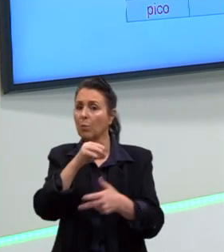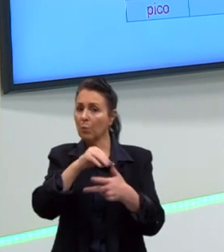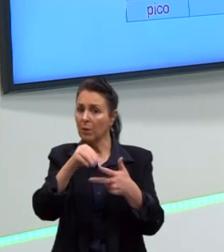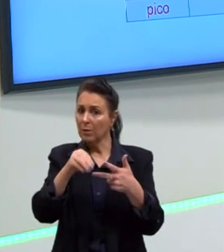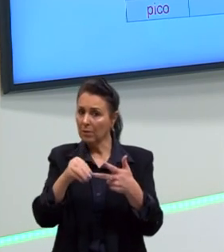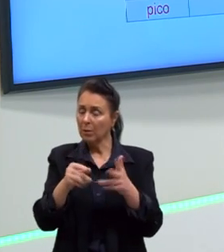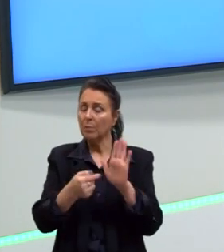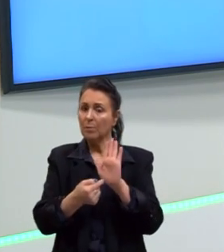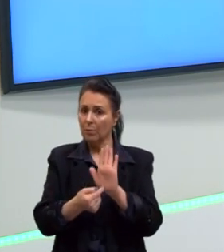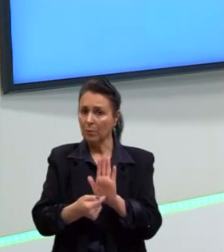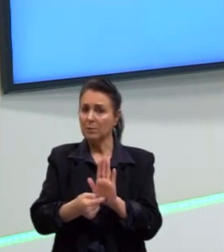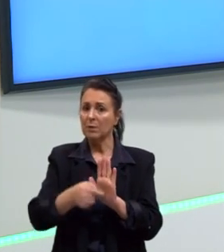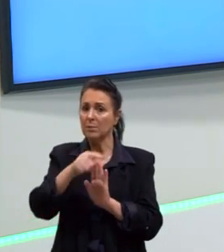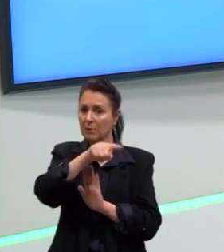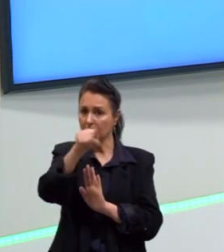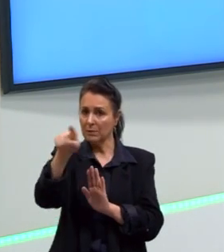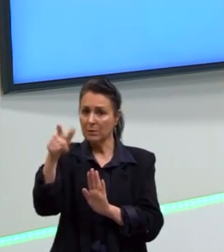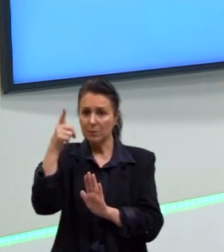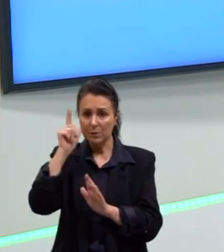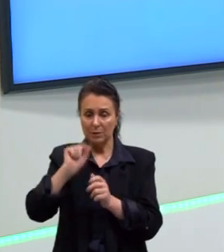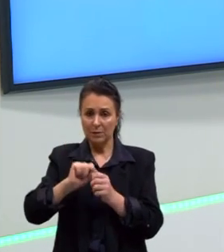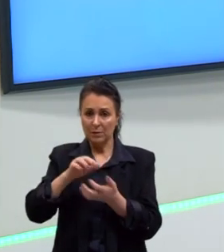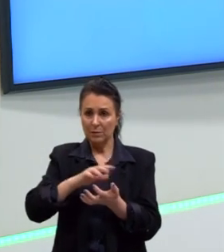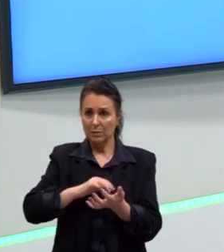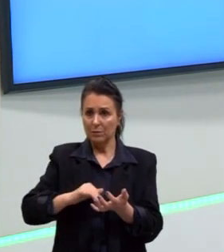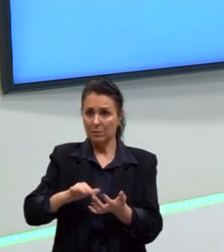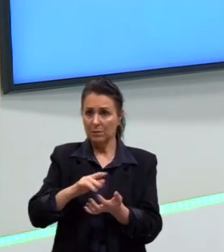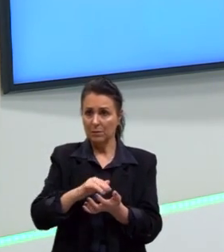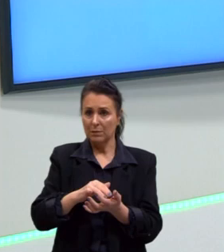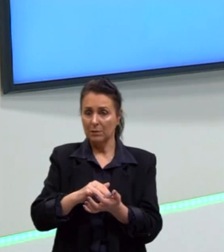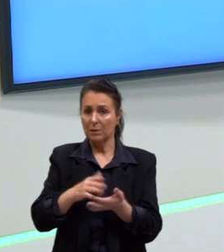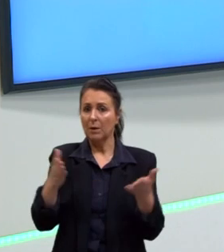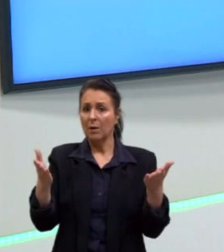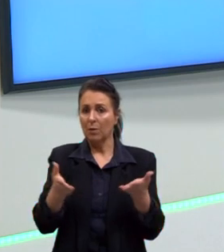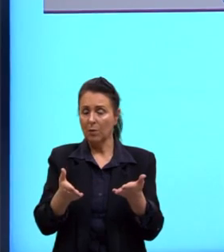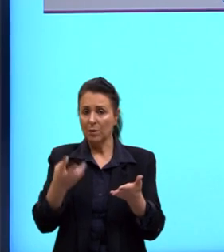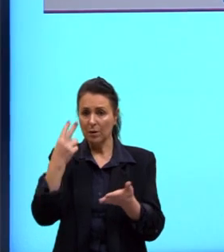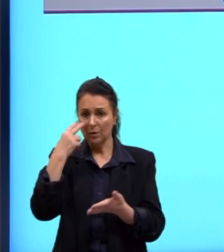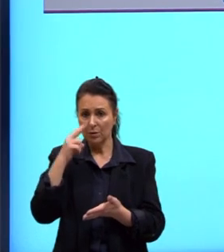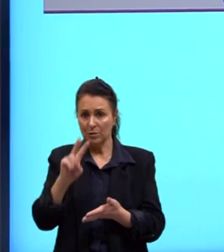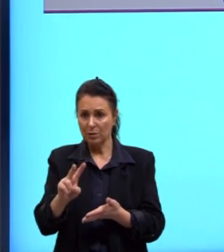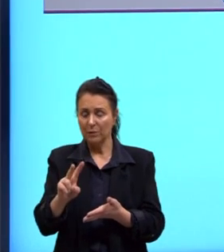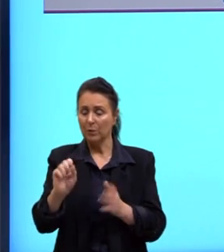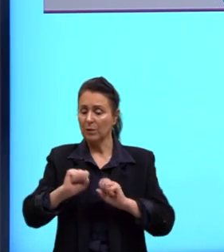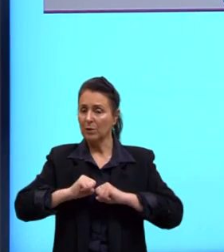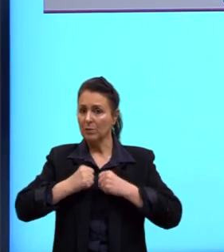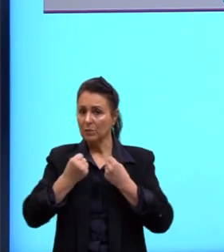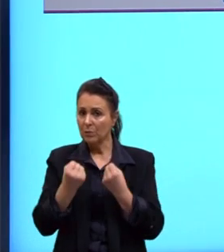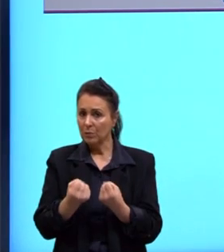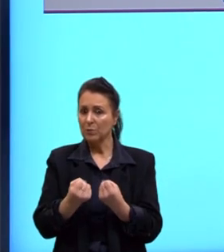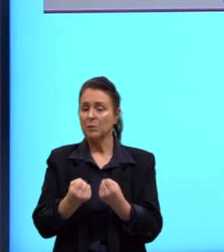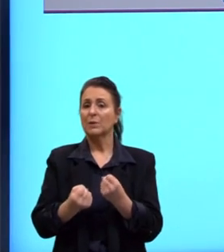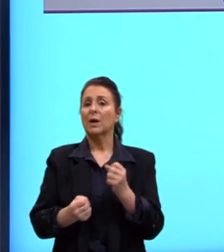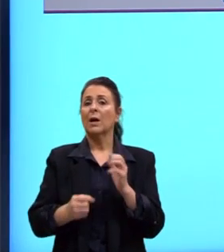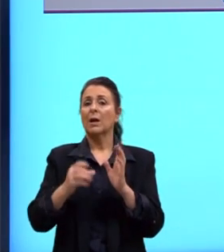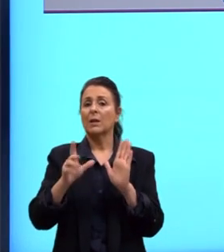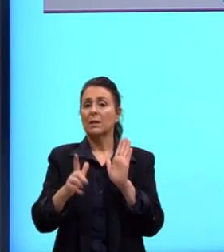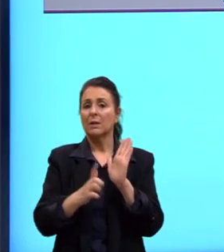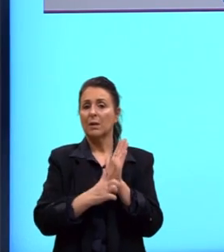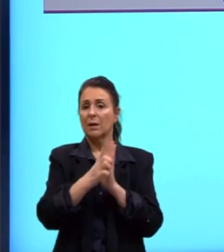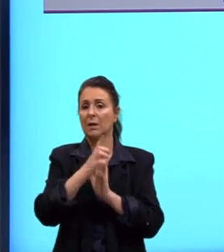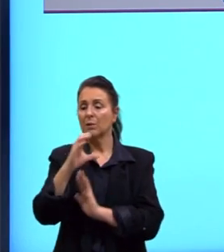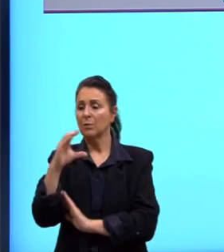vocês conseguir fazer os cálculos tá então agora que a gente já viu aquela questão das forças né da lei de Cumbia